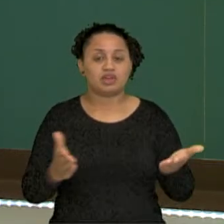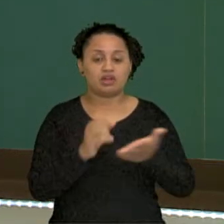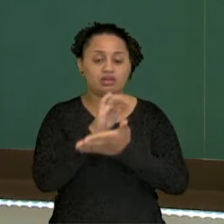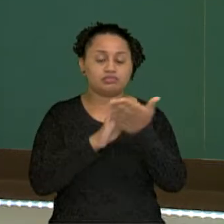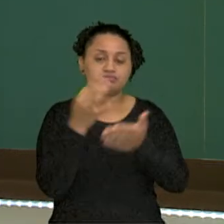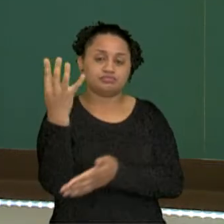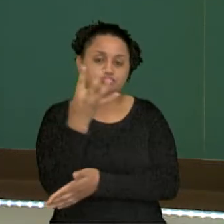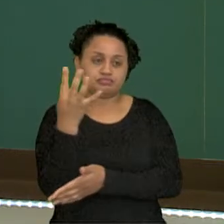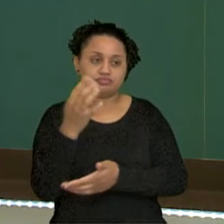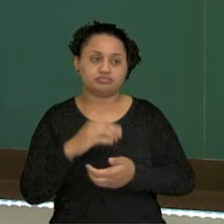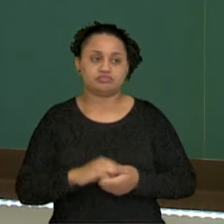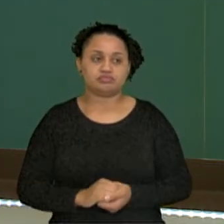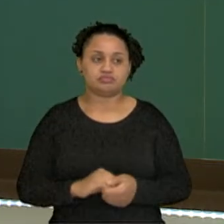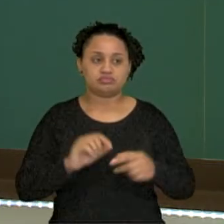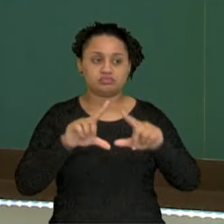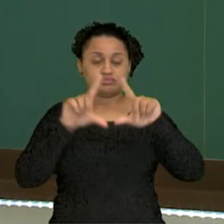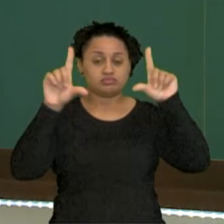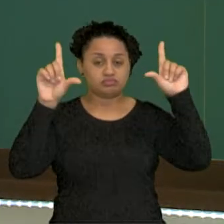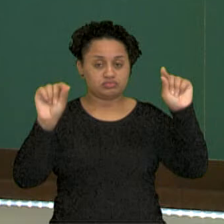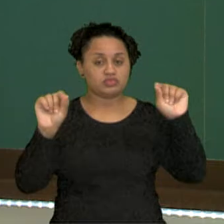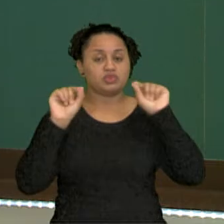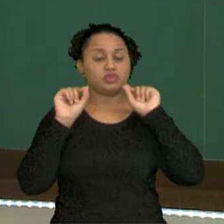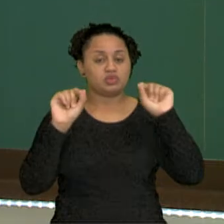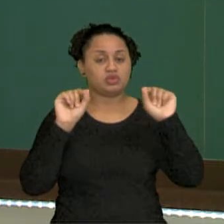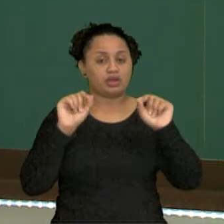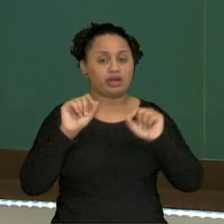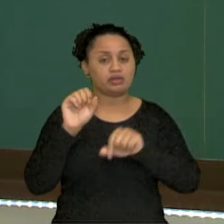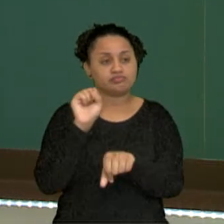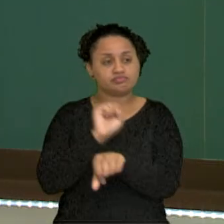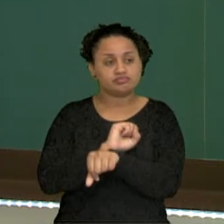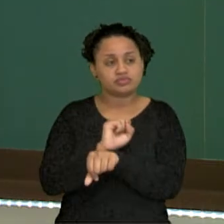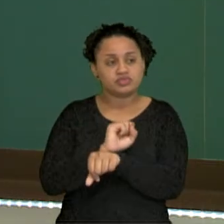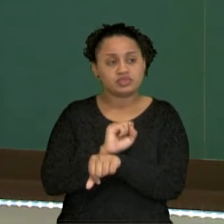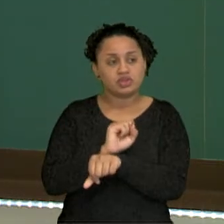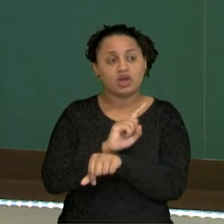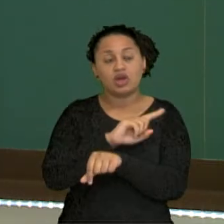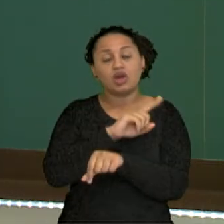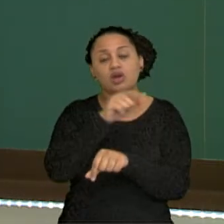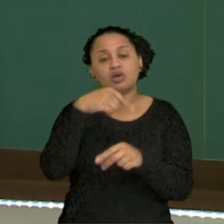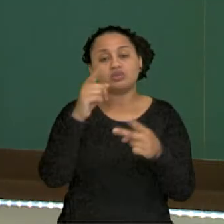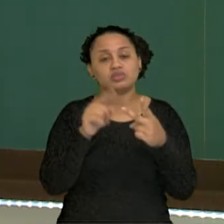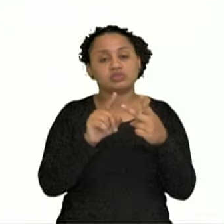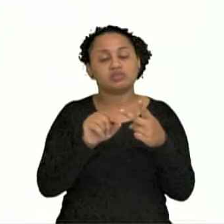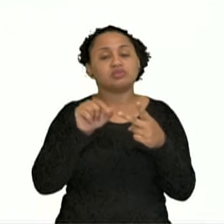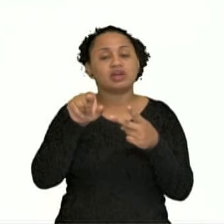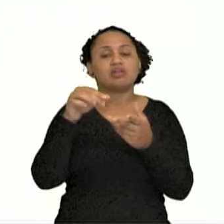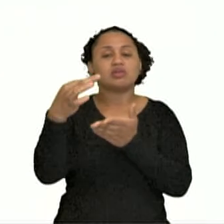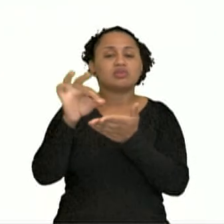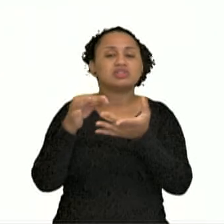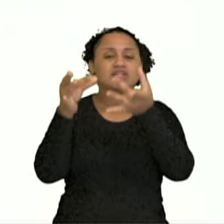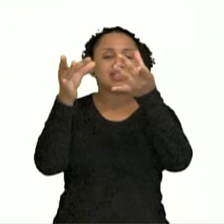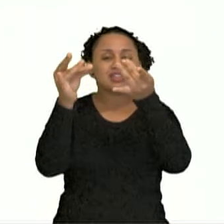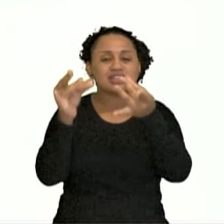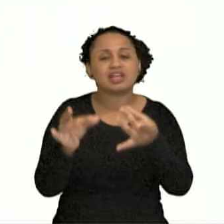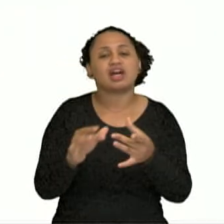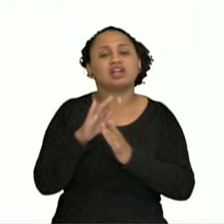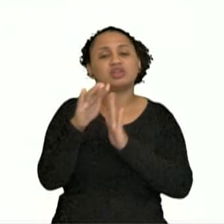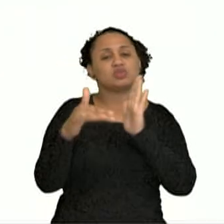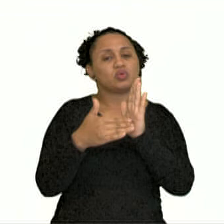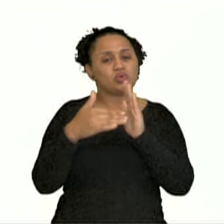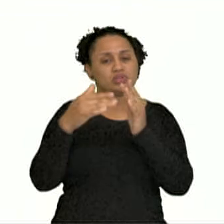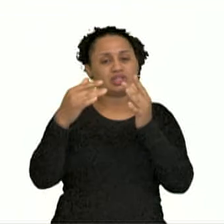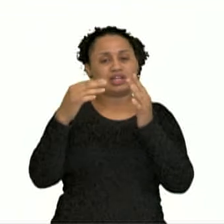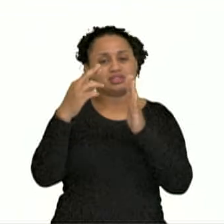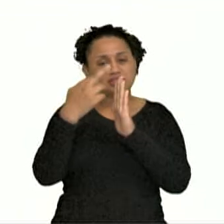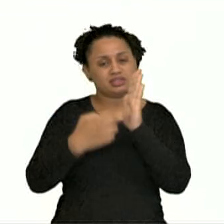4. O segundo é que ela corrigia tintim por tintim tudo que é redação